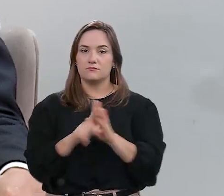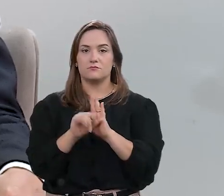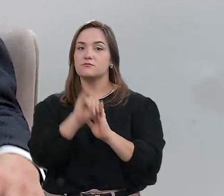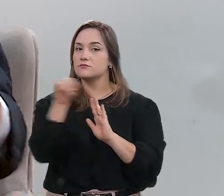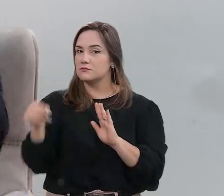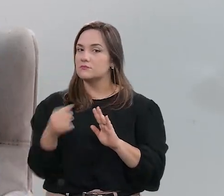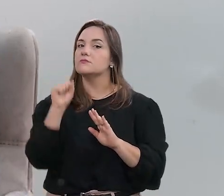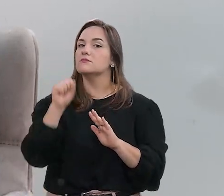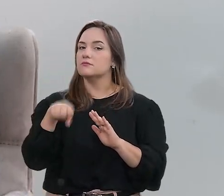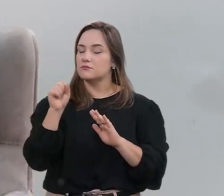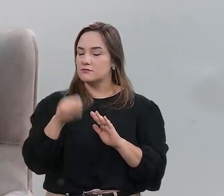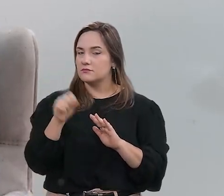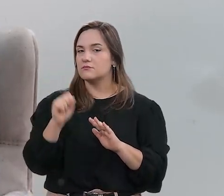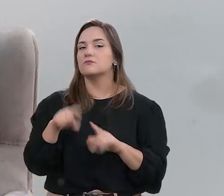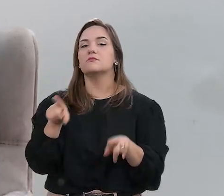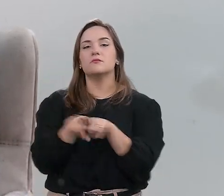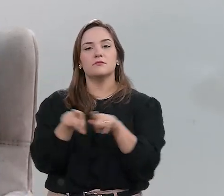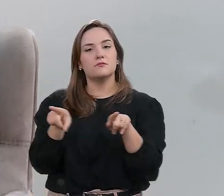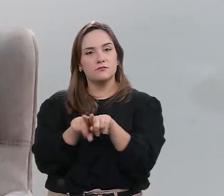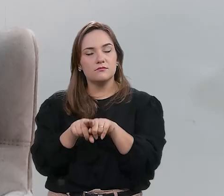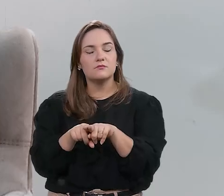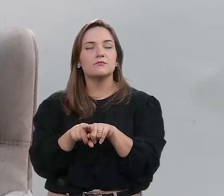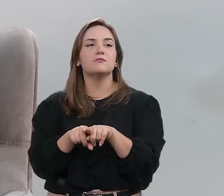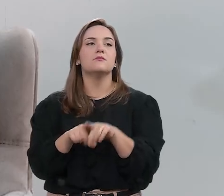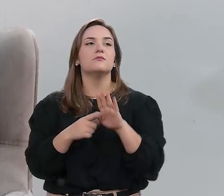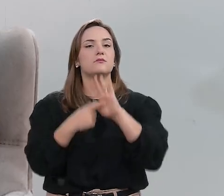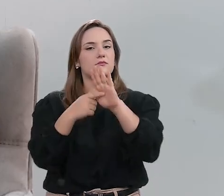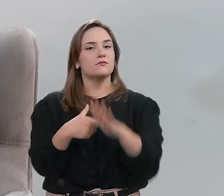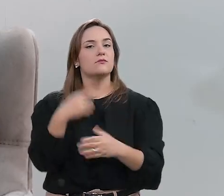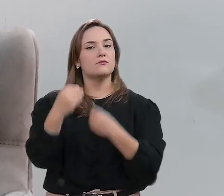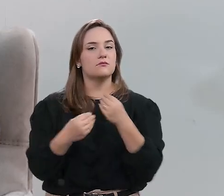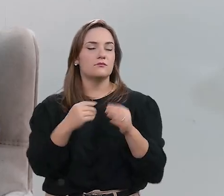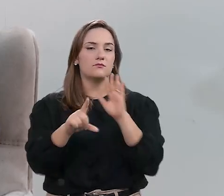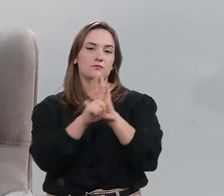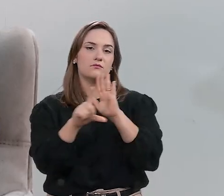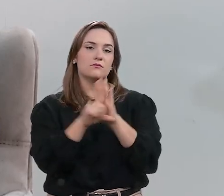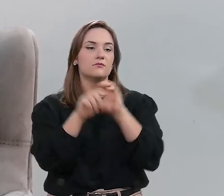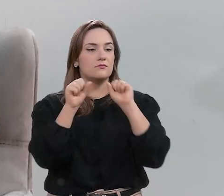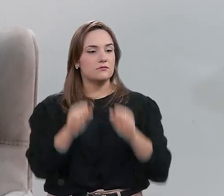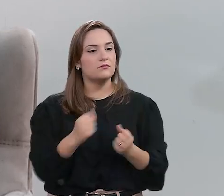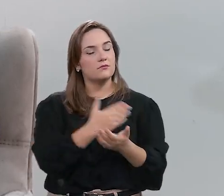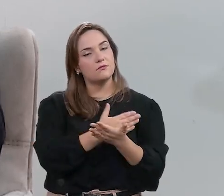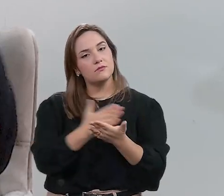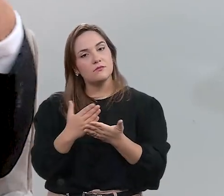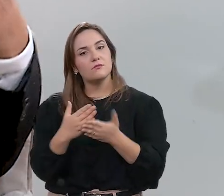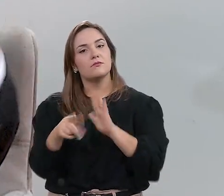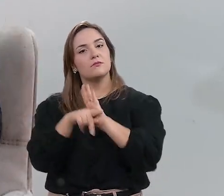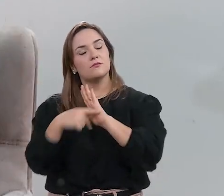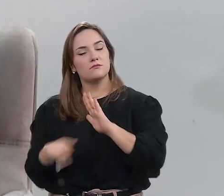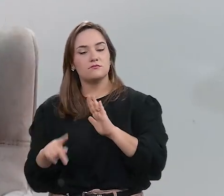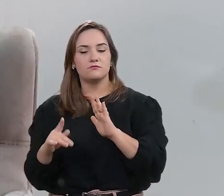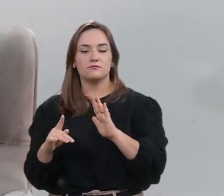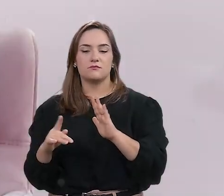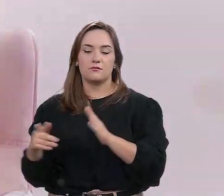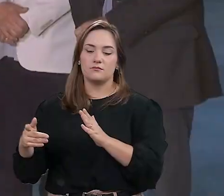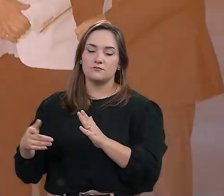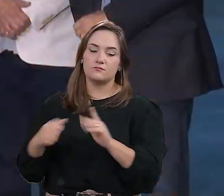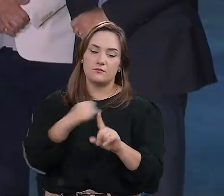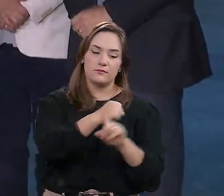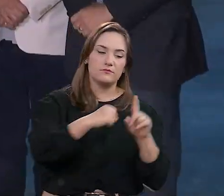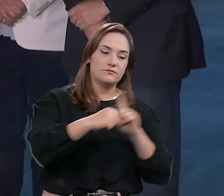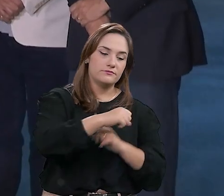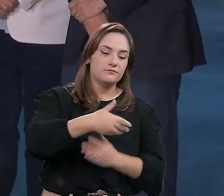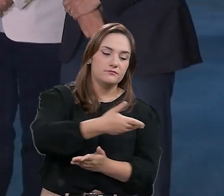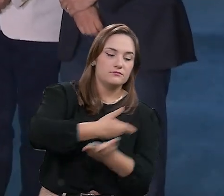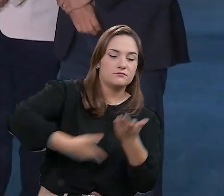como que uma lei pode surgir a partir desse envolvimento da sociedade, né,